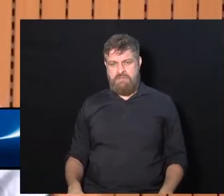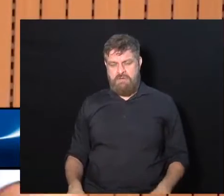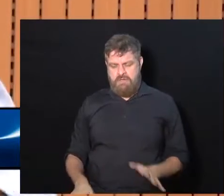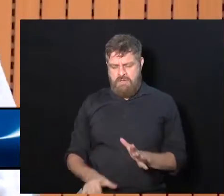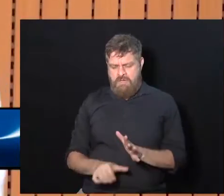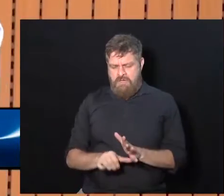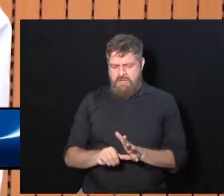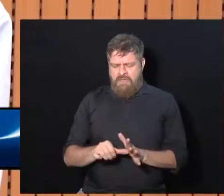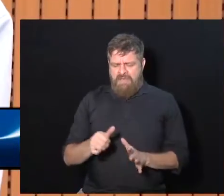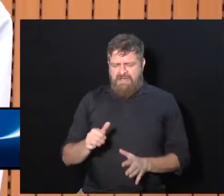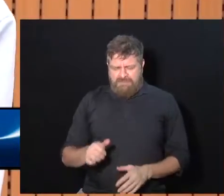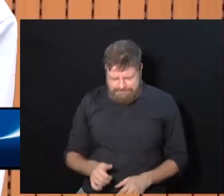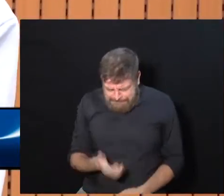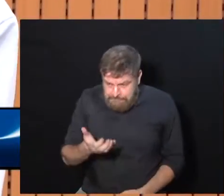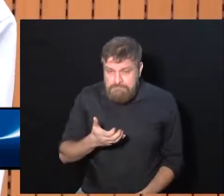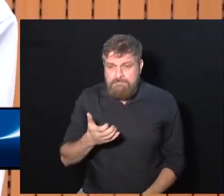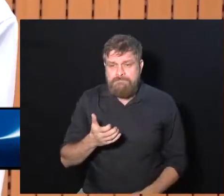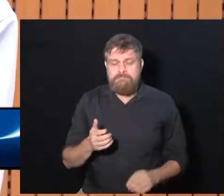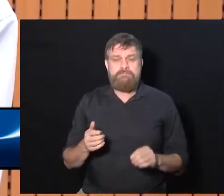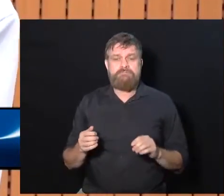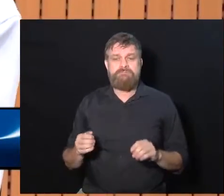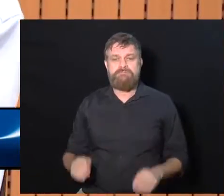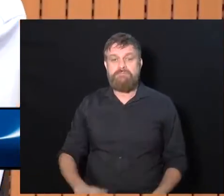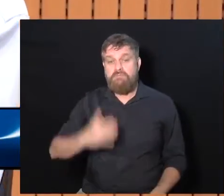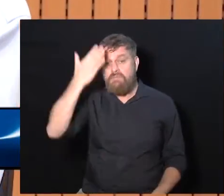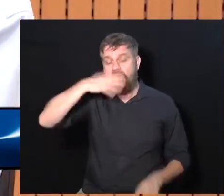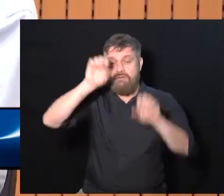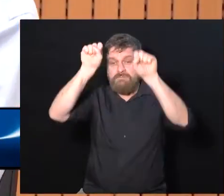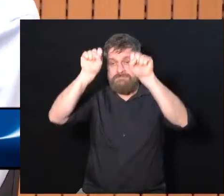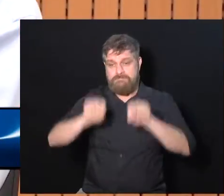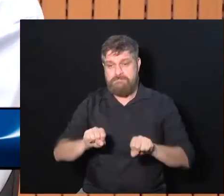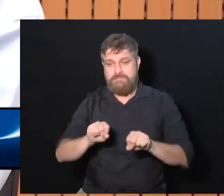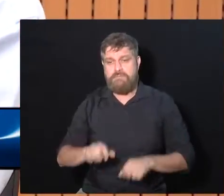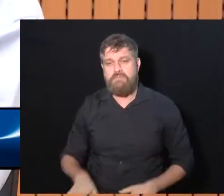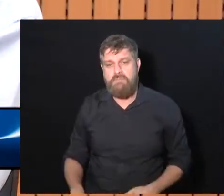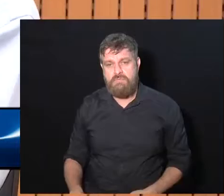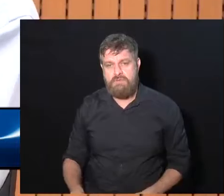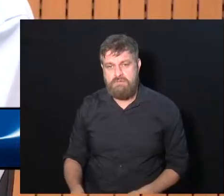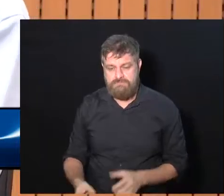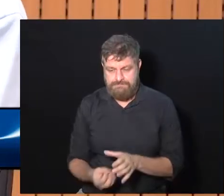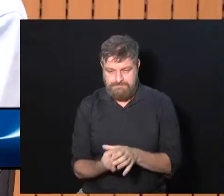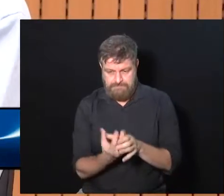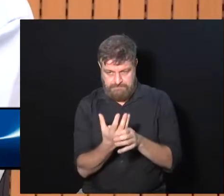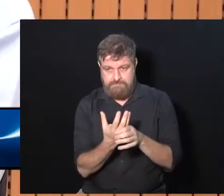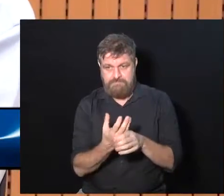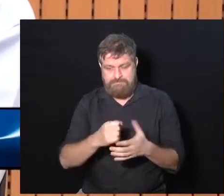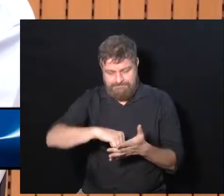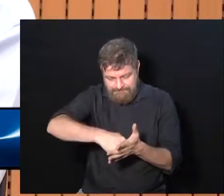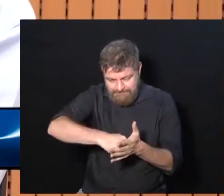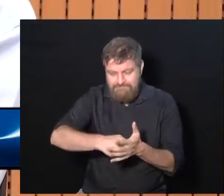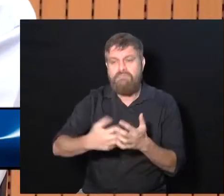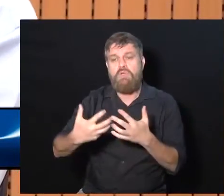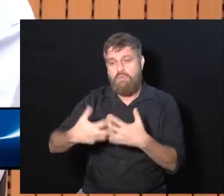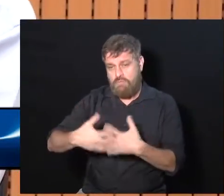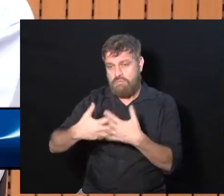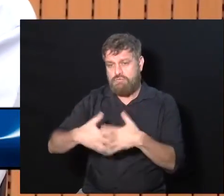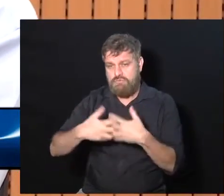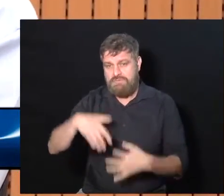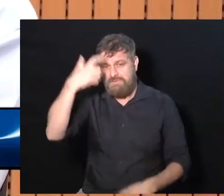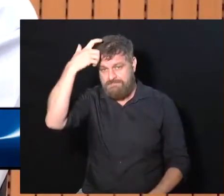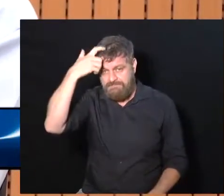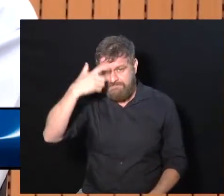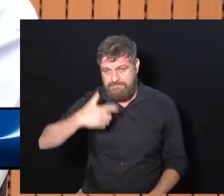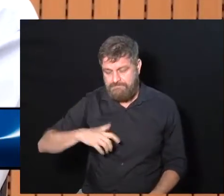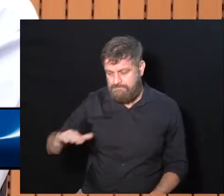uma olhada... Eu quero dizer o seguinte, eu sou testemunha de que a fitoterapia funciona. Eu fui